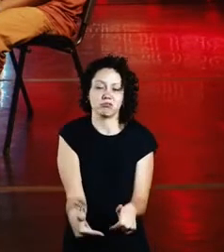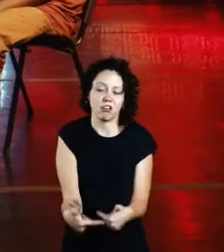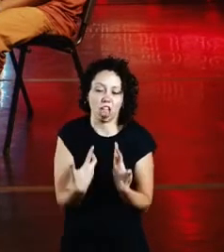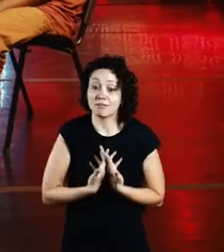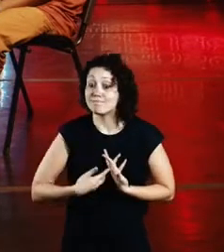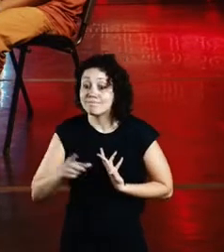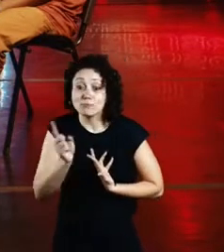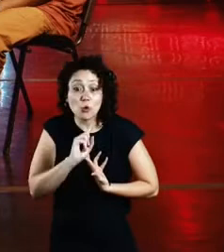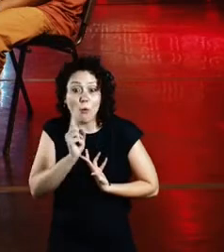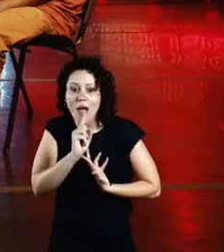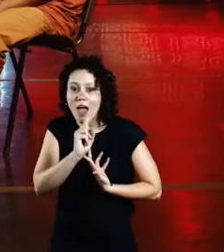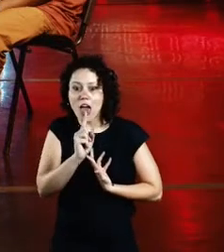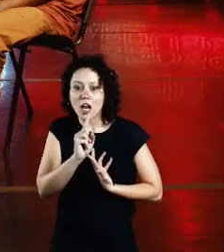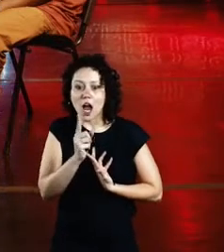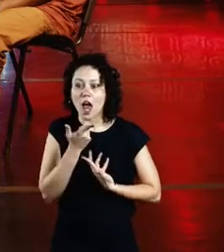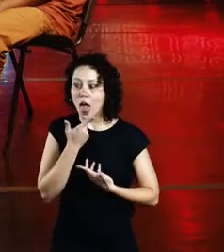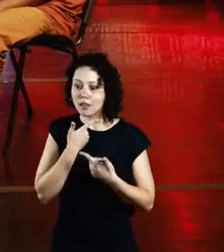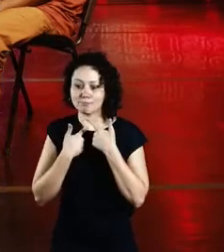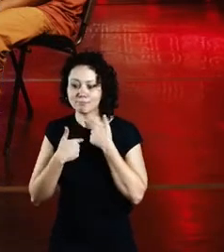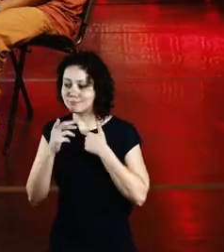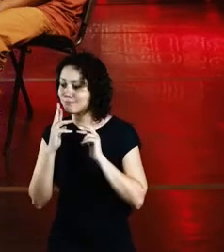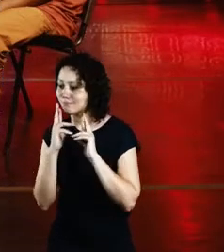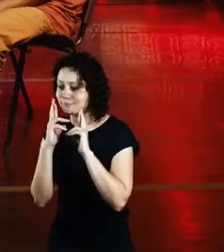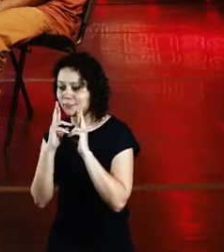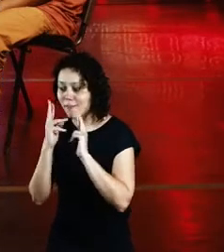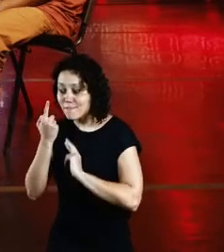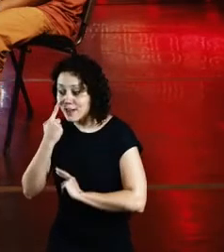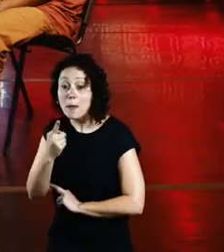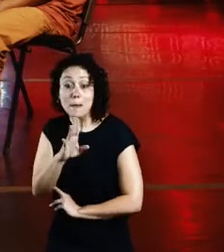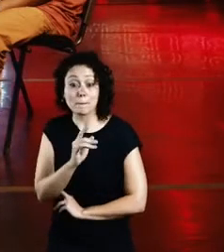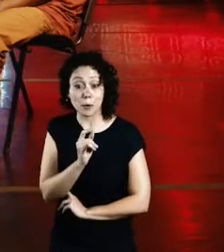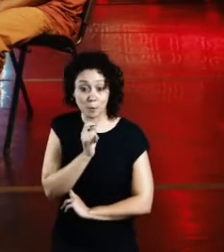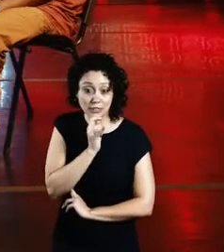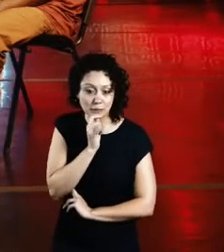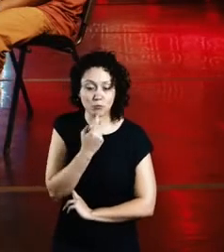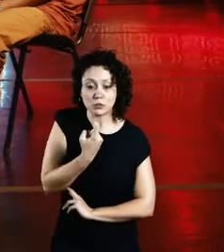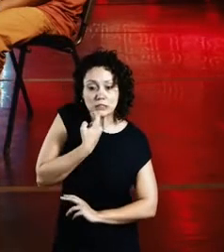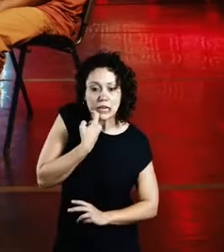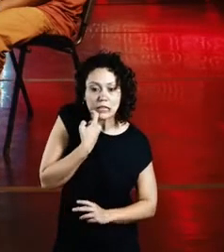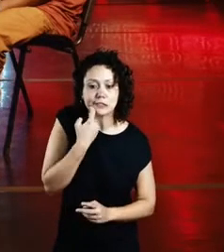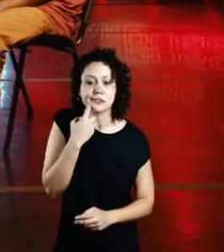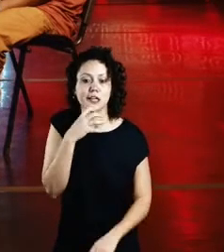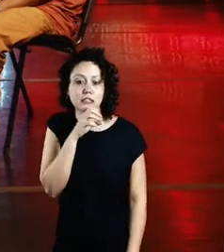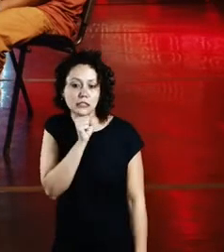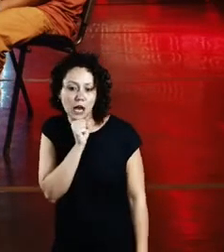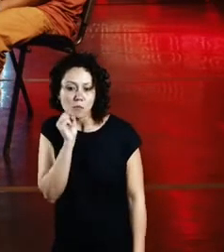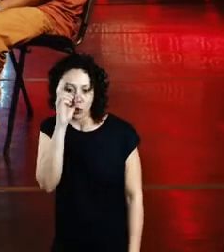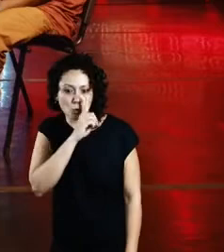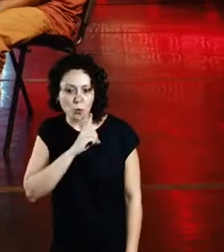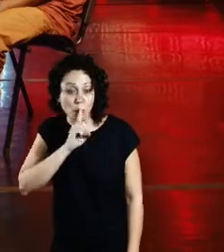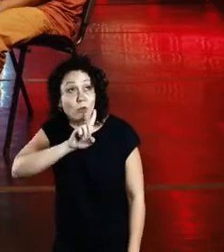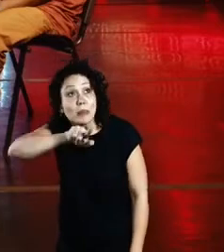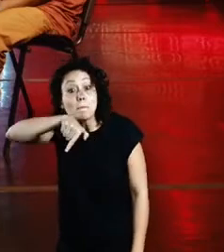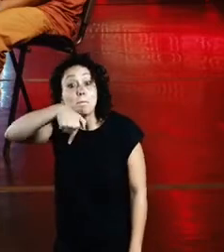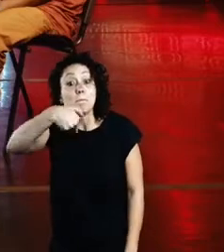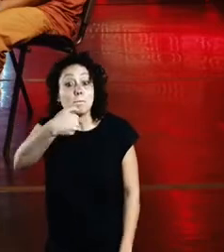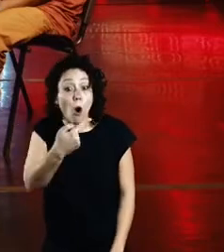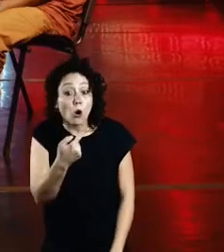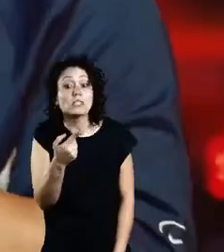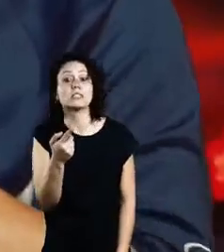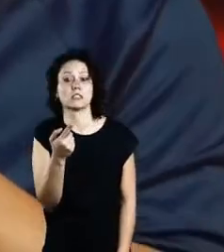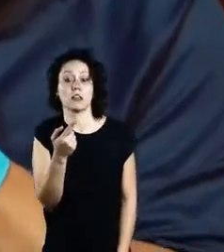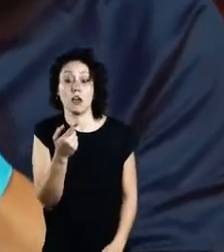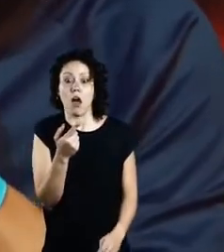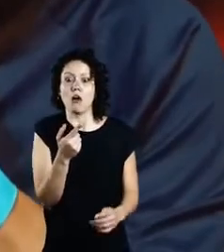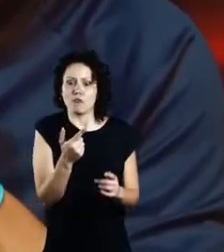chegava, tudo acontecia na sexta, sábado, né? Depois que começou os bailes de quinta, porque começou uma proporção tão grande, que